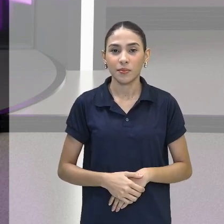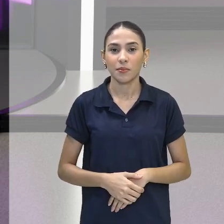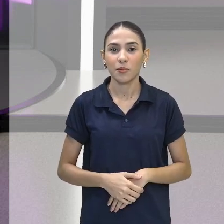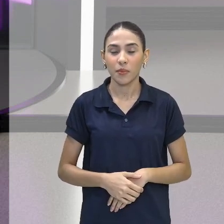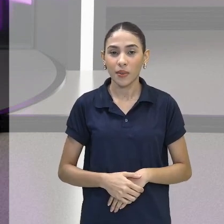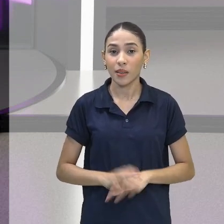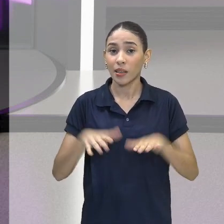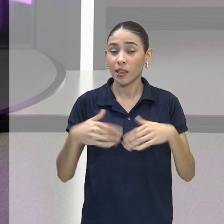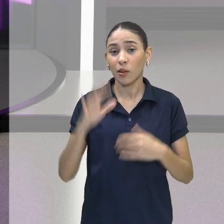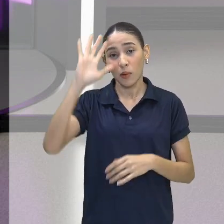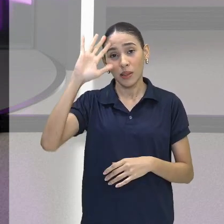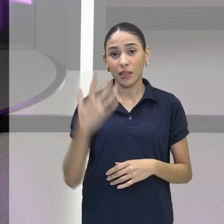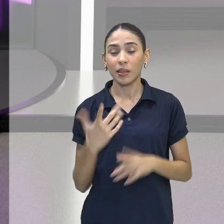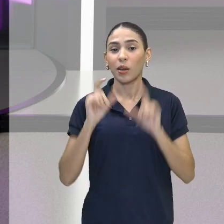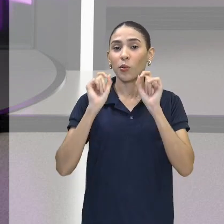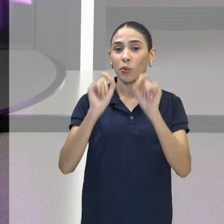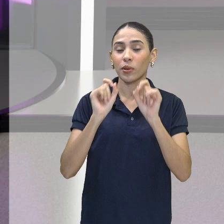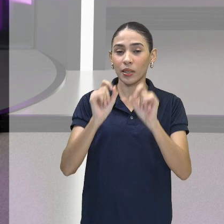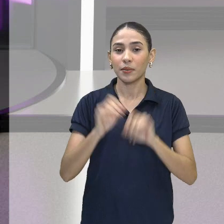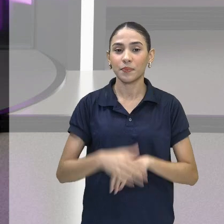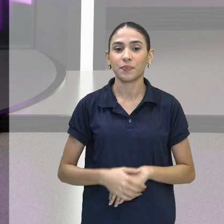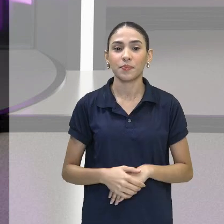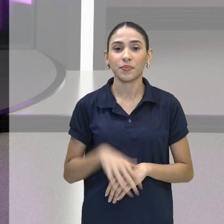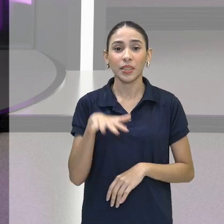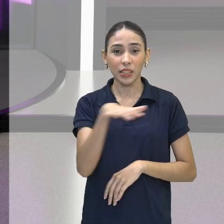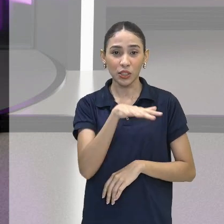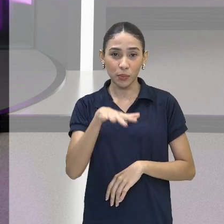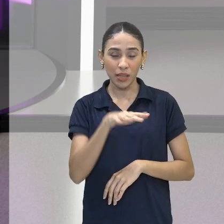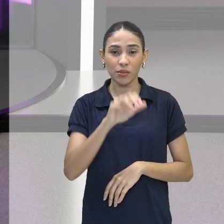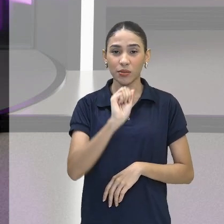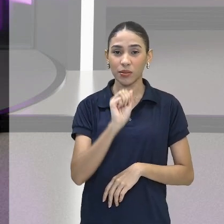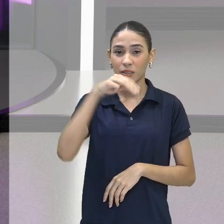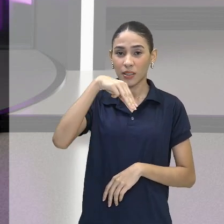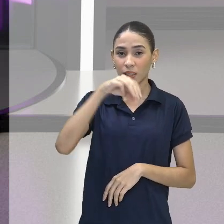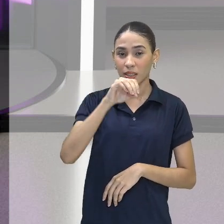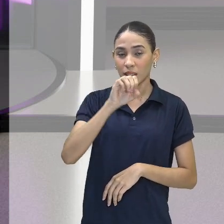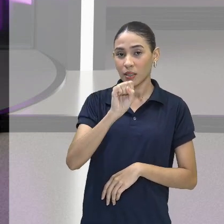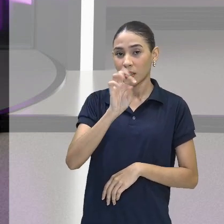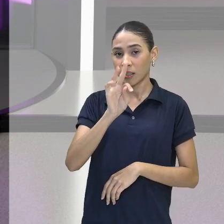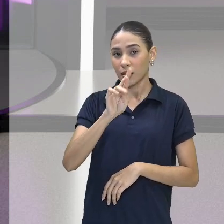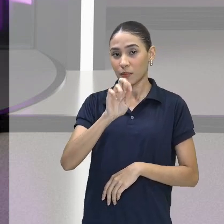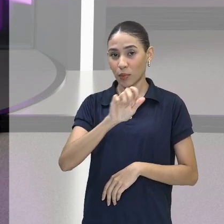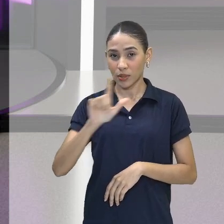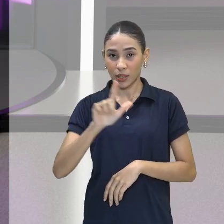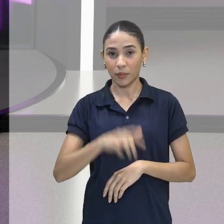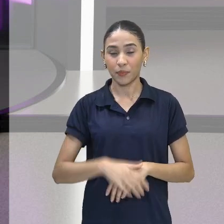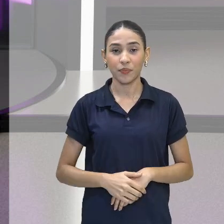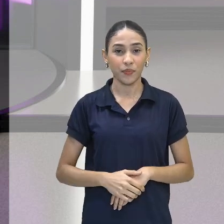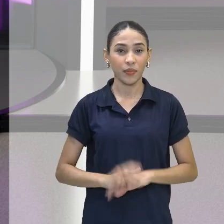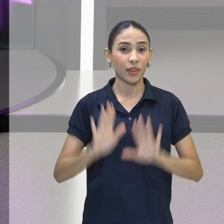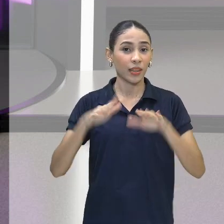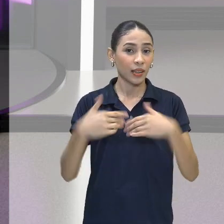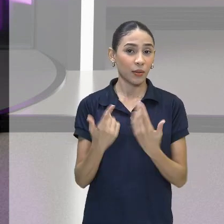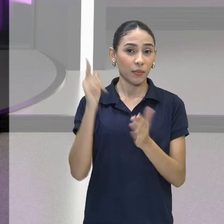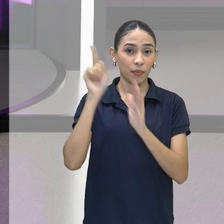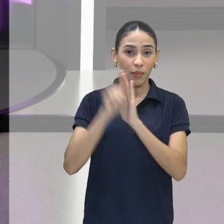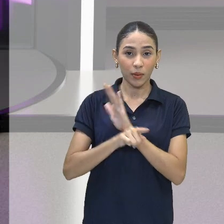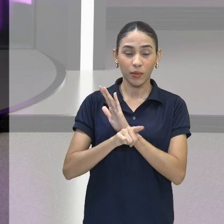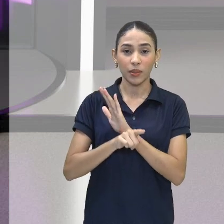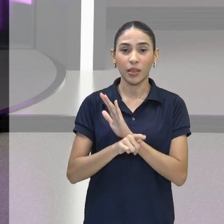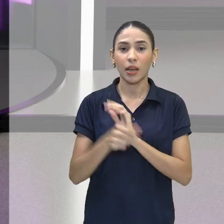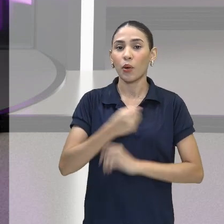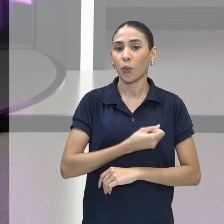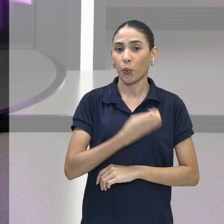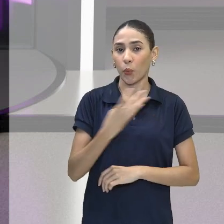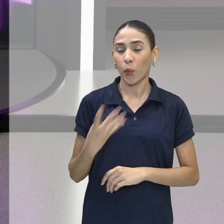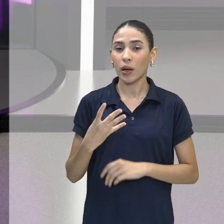vai ter que determinar o que a gente chama de espaço amostral, tá? Então, a pergunta é, quantos